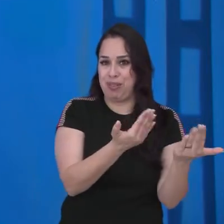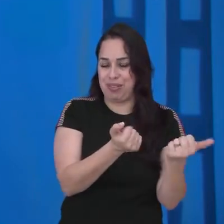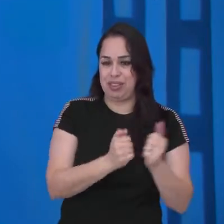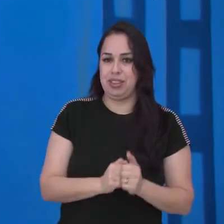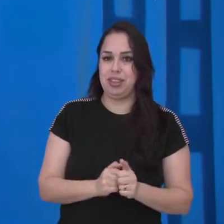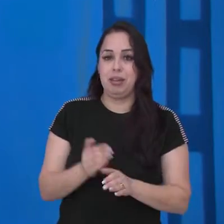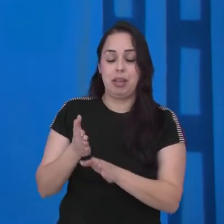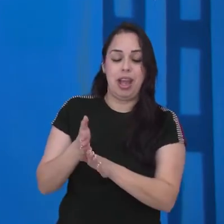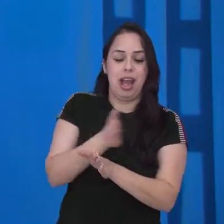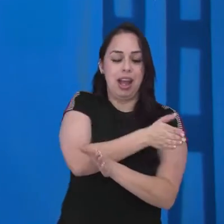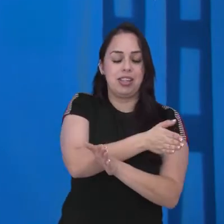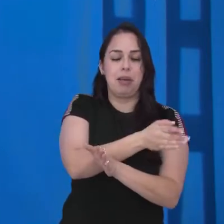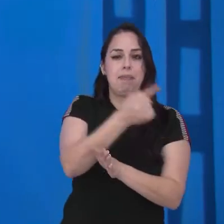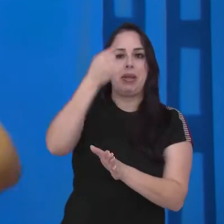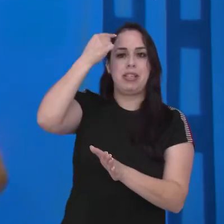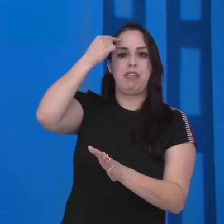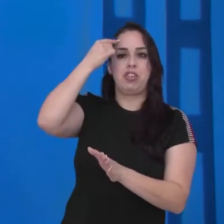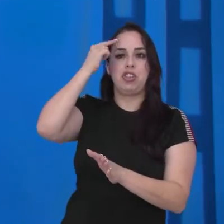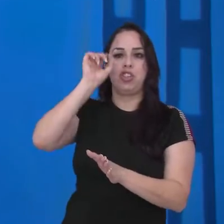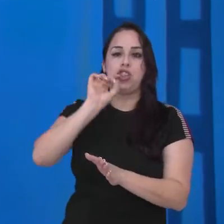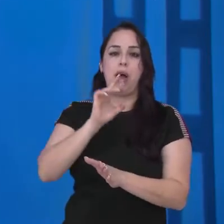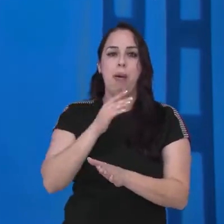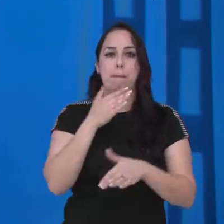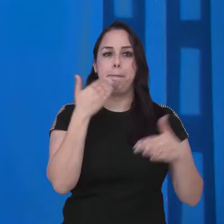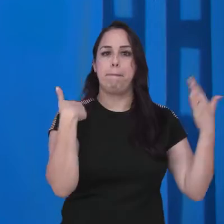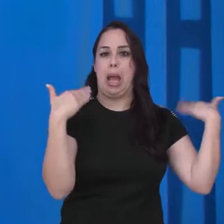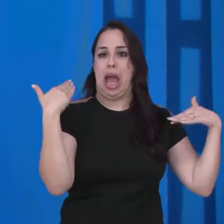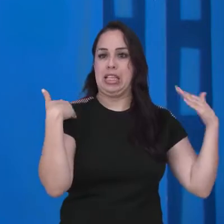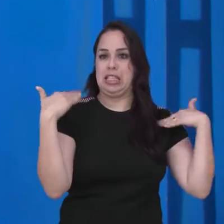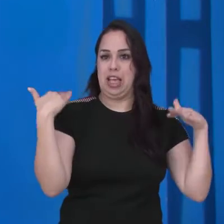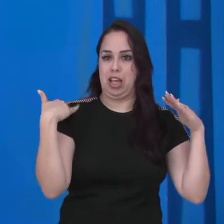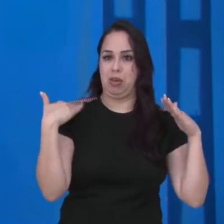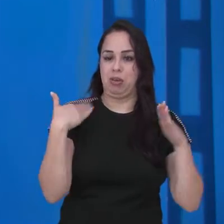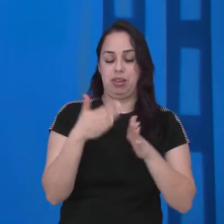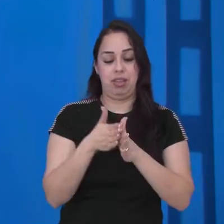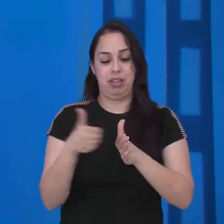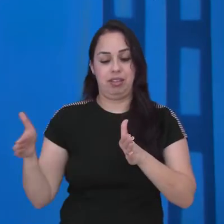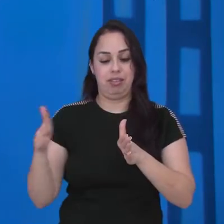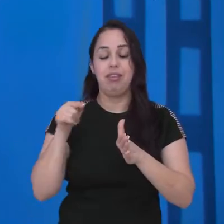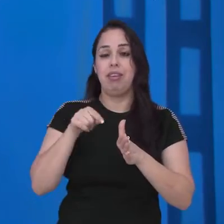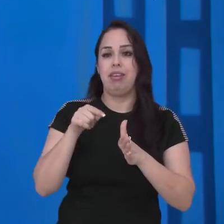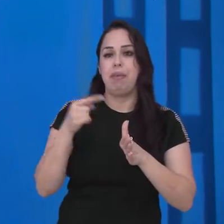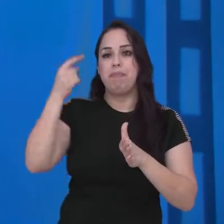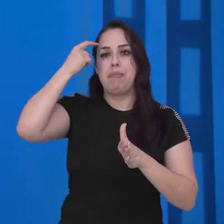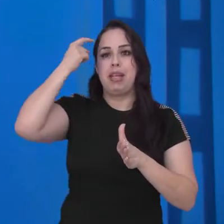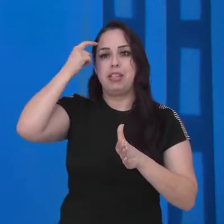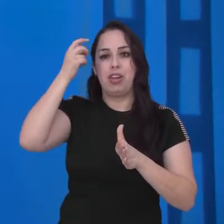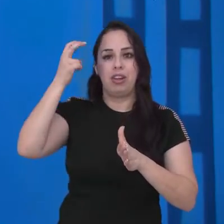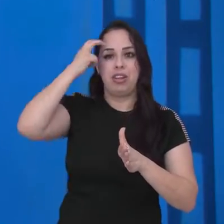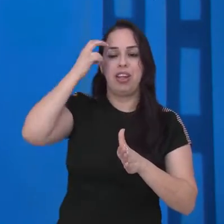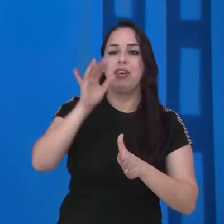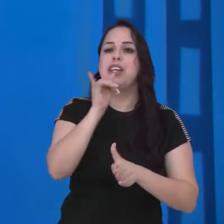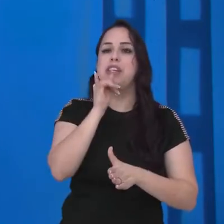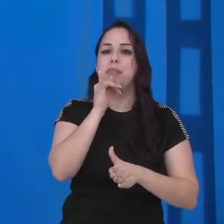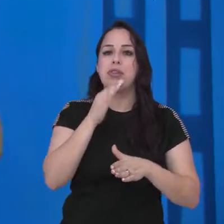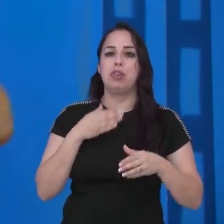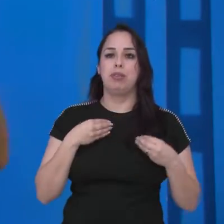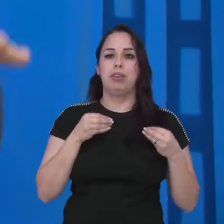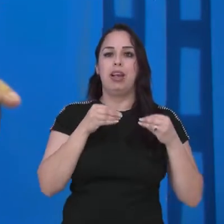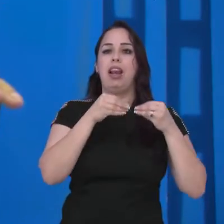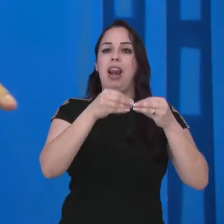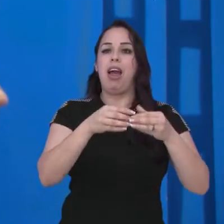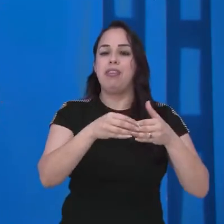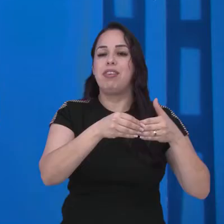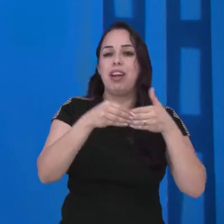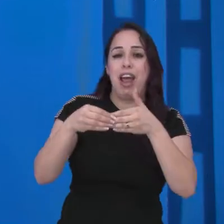naquela época. Porque antes a gente só pensava em entretenimento. Então tem diferenças, né? Porque assim, uma coisa é entretenimento, aí eu levo o som, levo o artista,